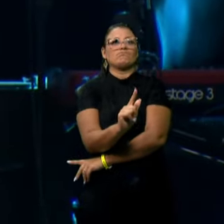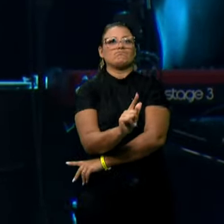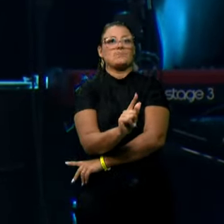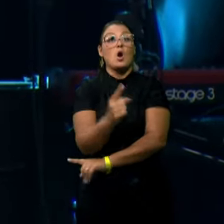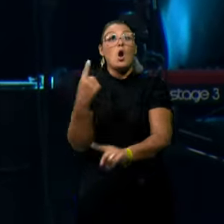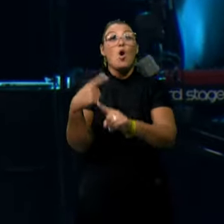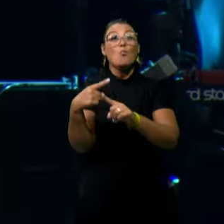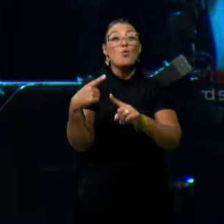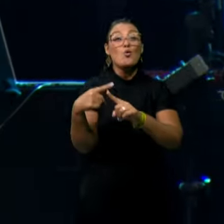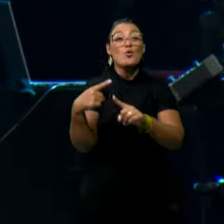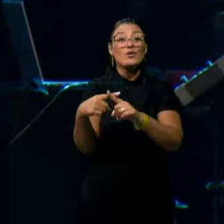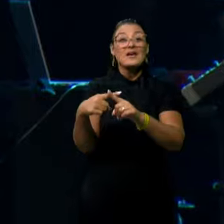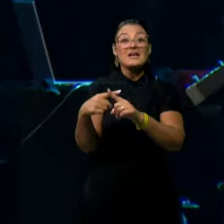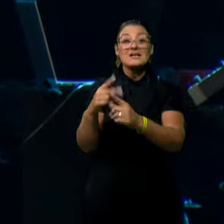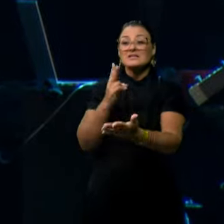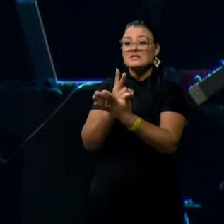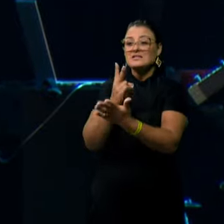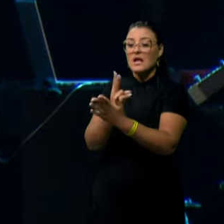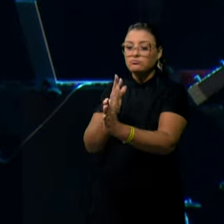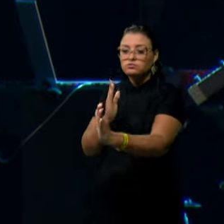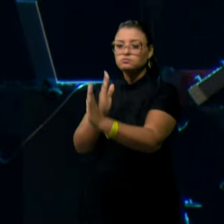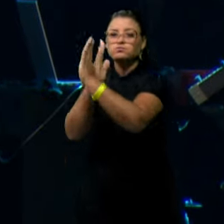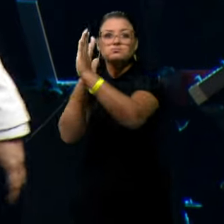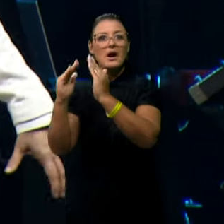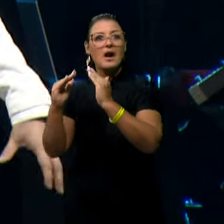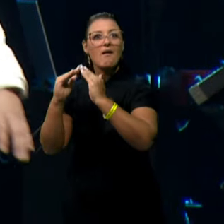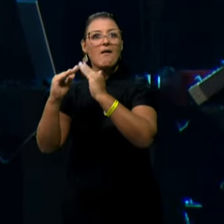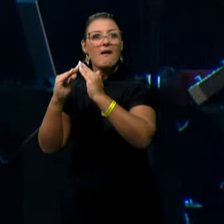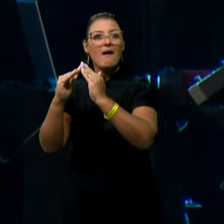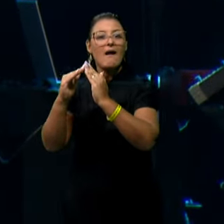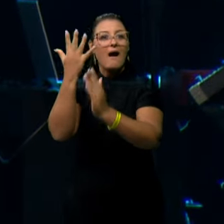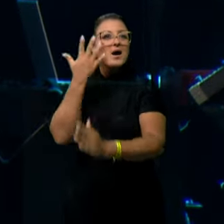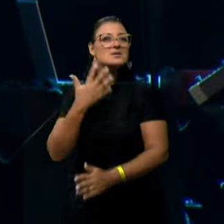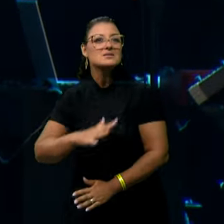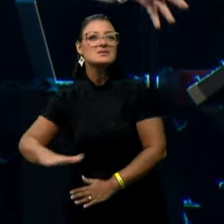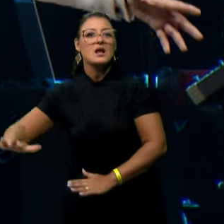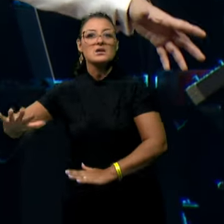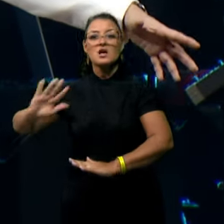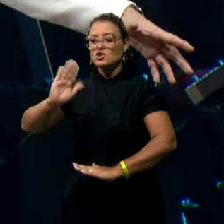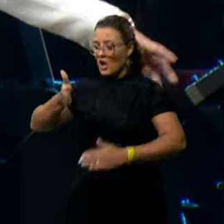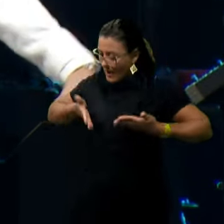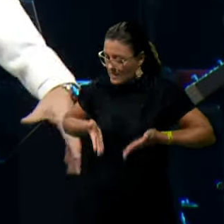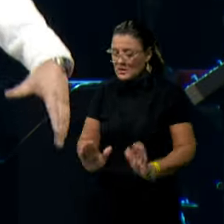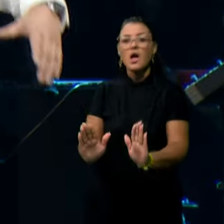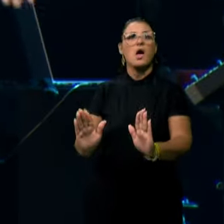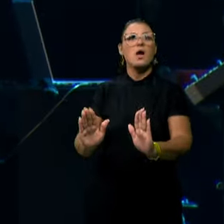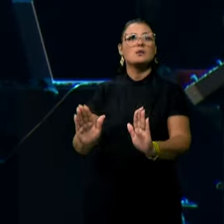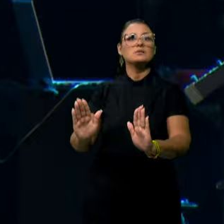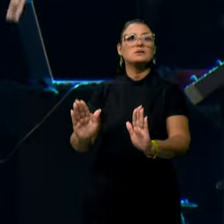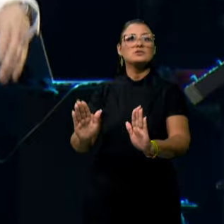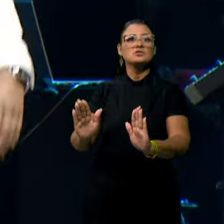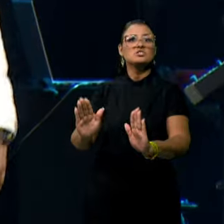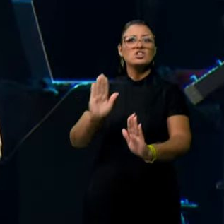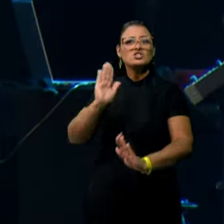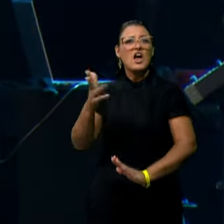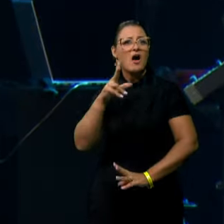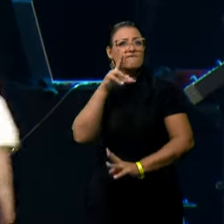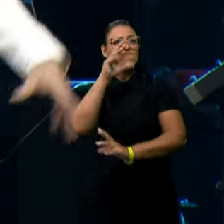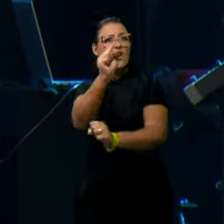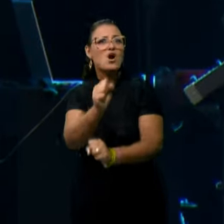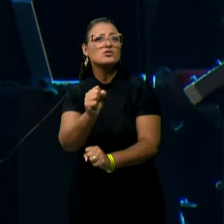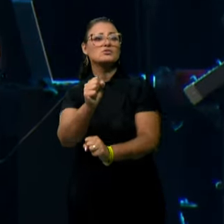porque cada vez que nós chegamos as crianças já nasceram já estão fortes